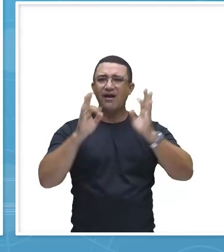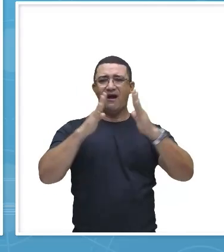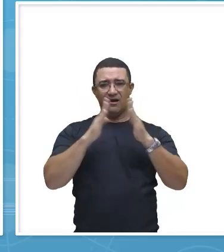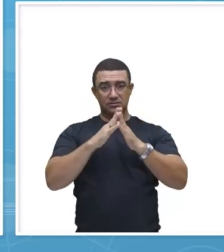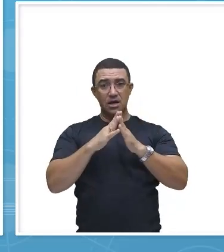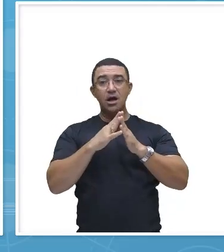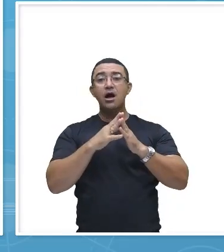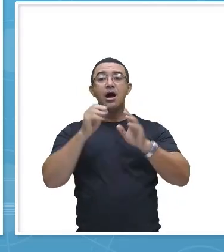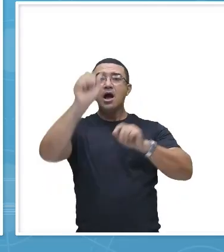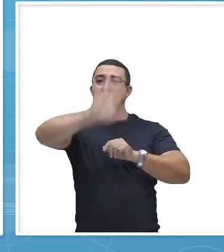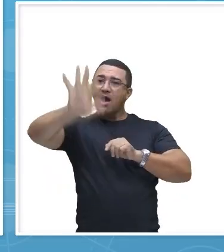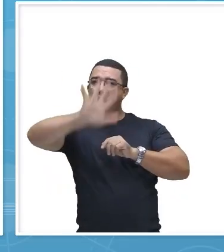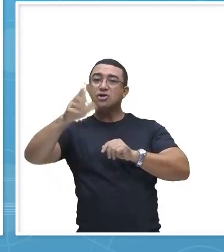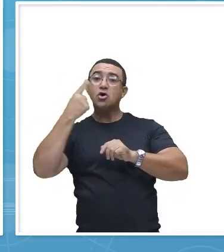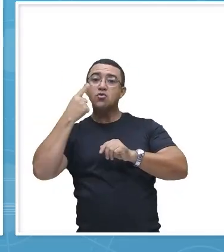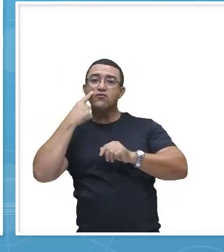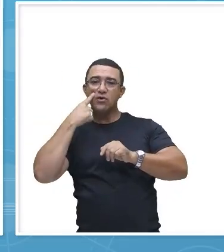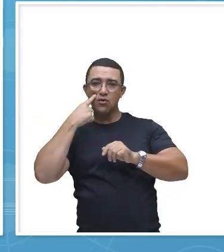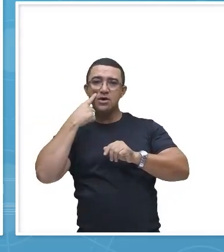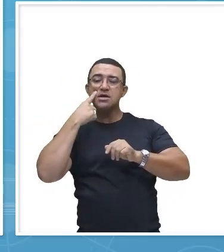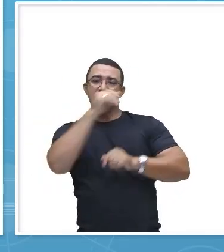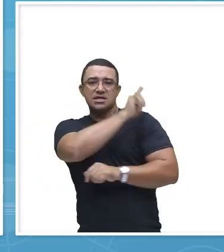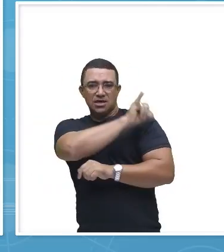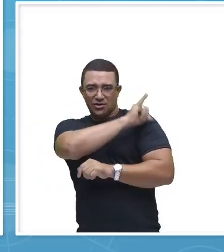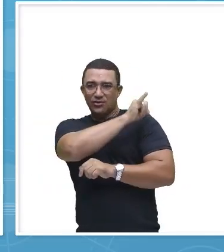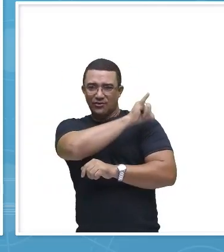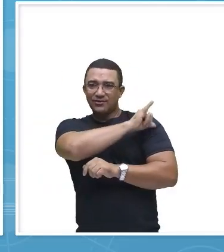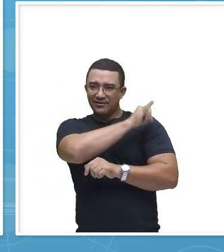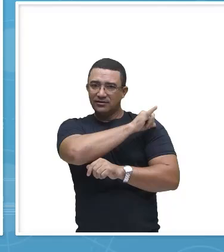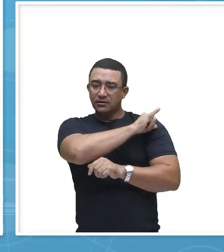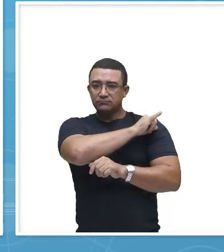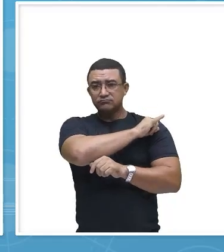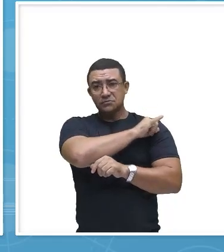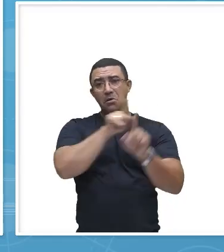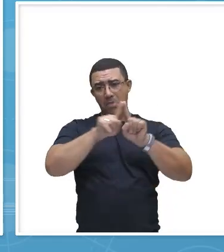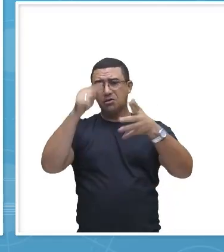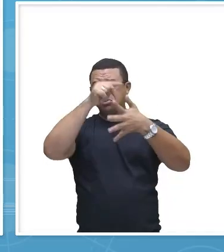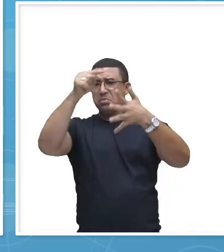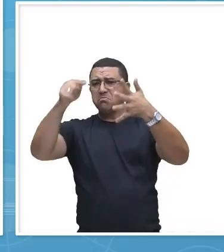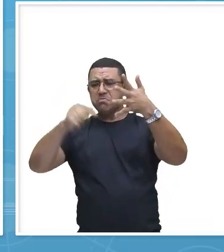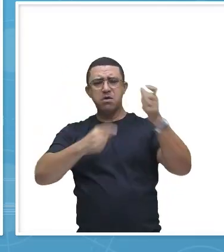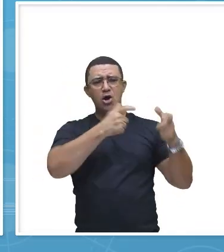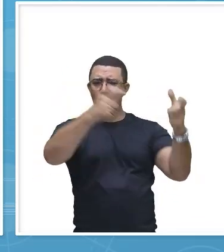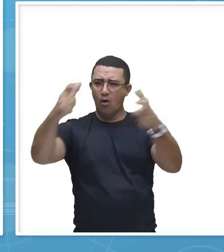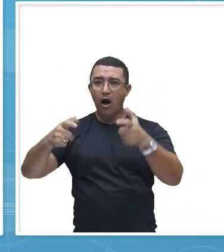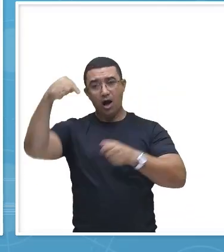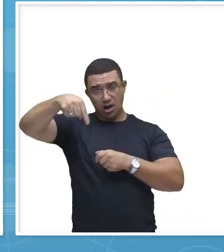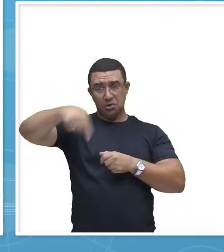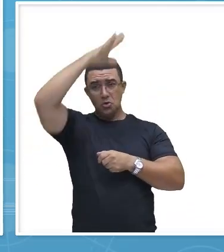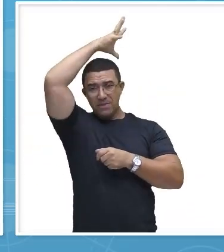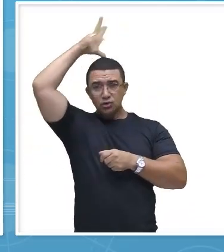de favelas, como a favela da Rocinha, no Rio de Janeiro, mas poderíamos dar exemplos de muitos lugares, até mesmo aqui no